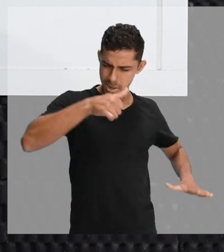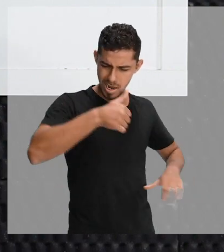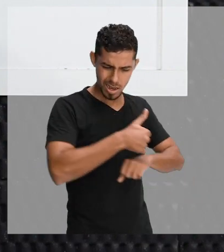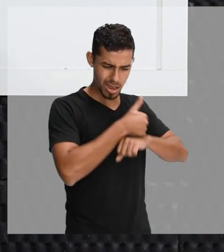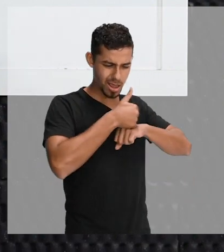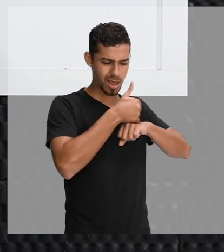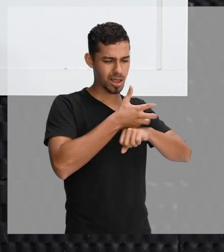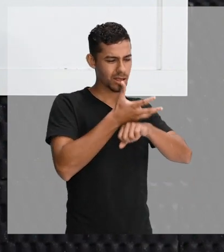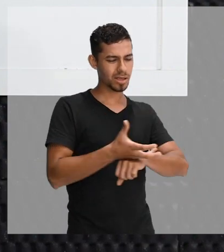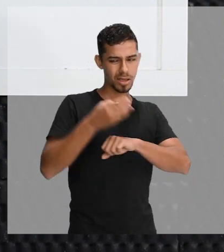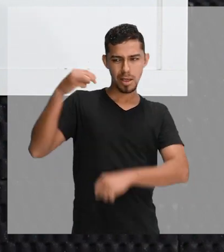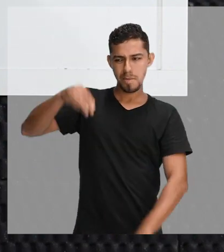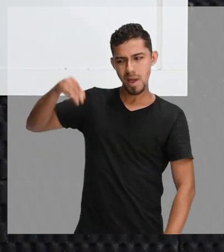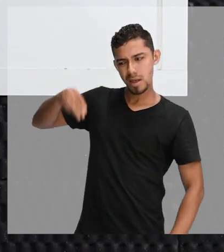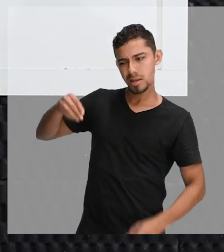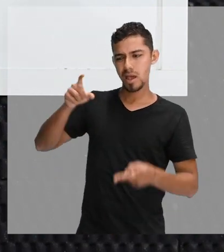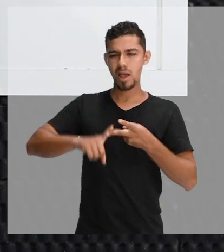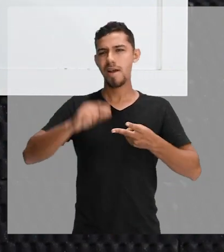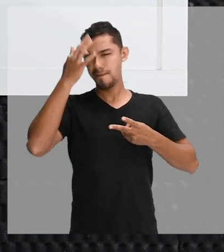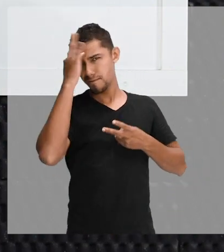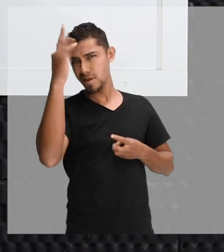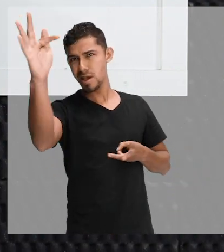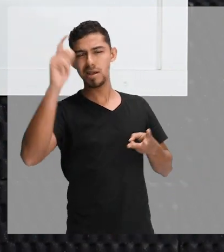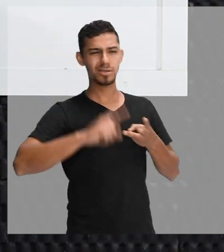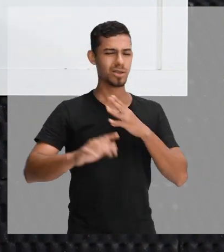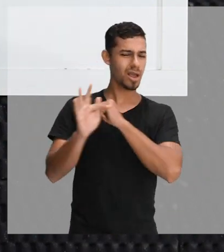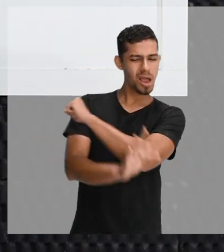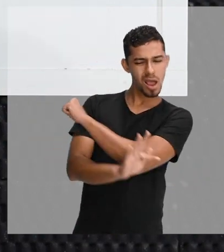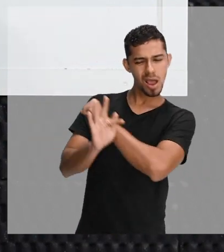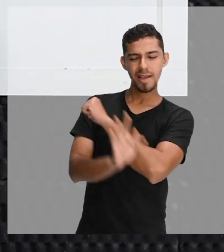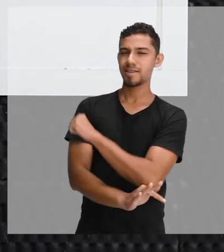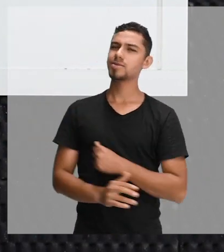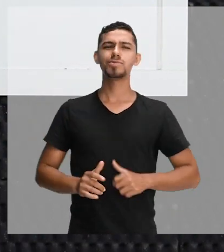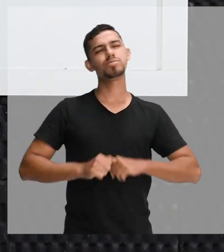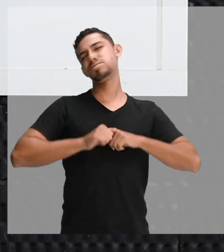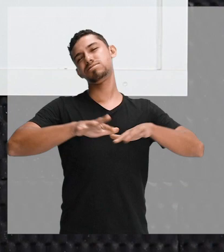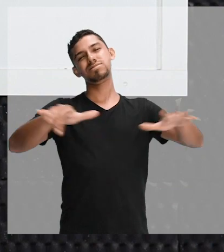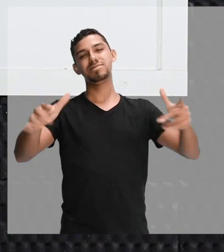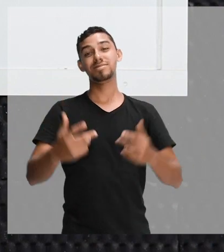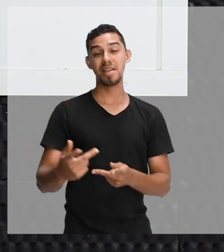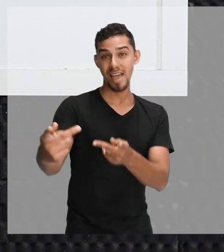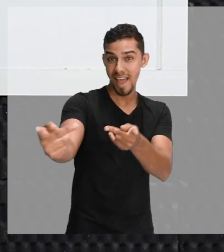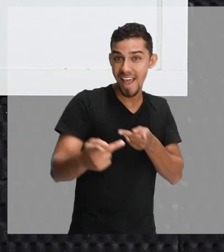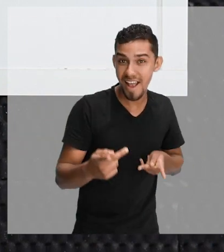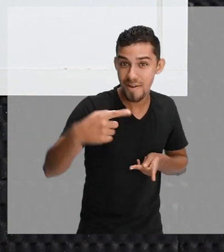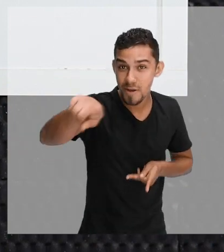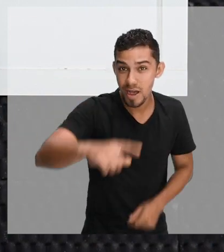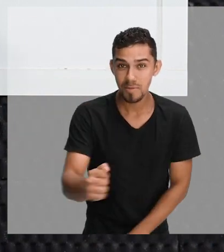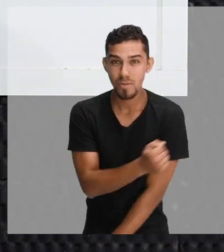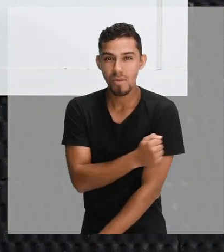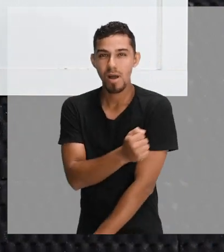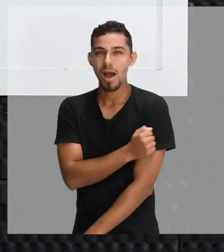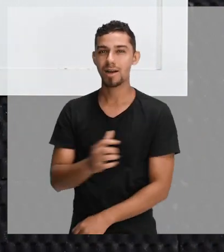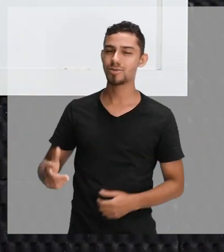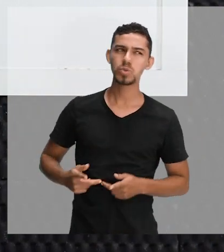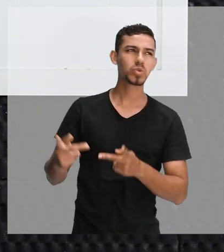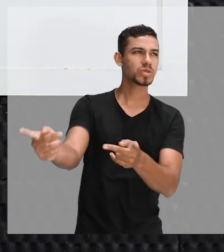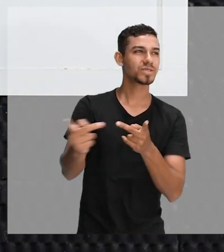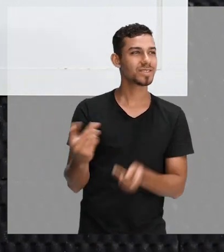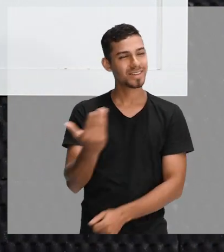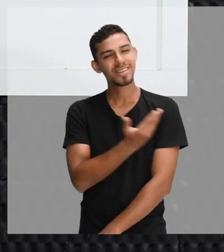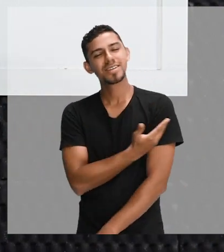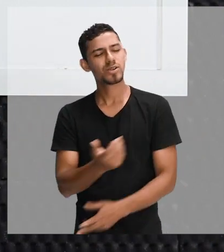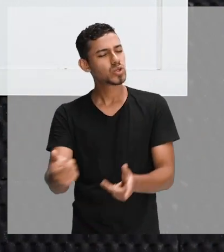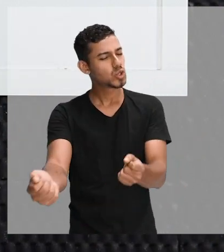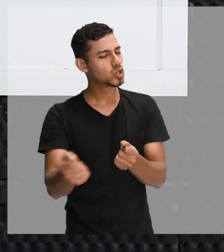um matemático, físico, filósofo, muito, rapaz impagável. Eu te convido, viu, meu aluno, meu jovem aprendiz, minha aluna,